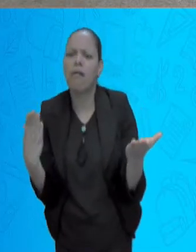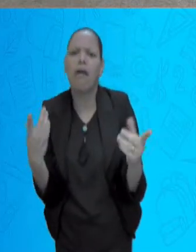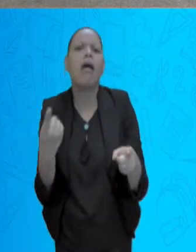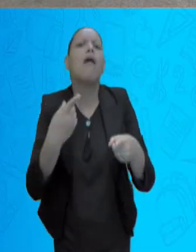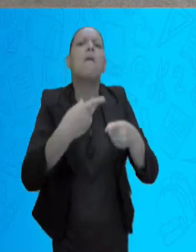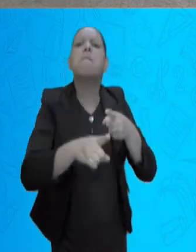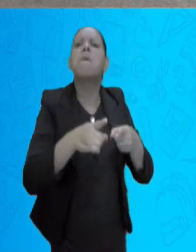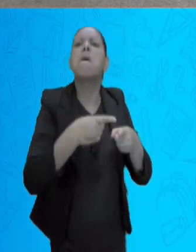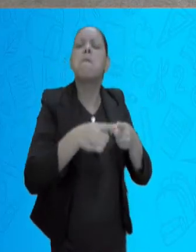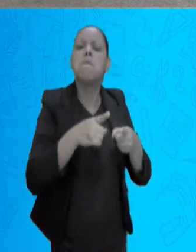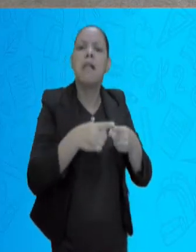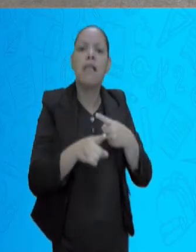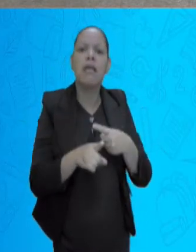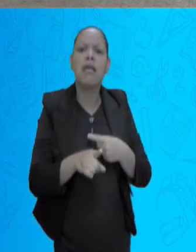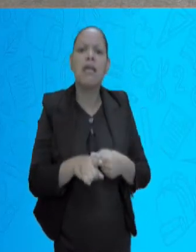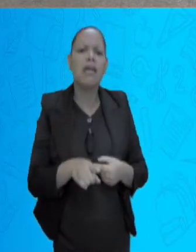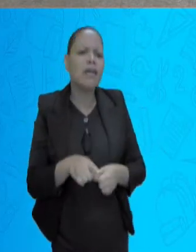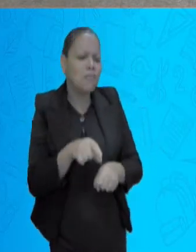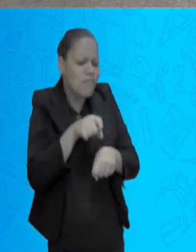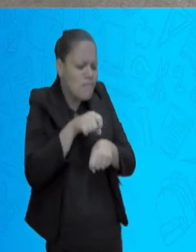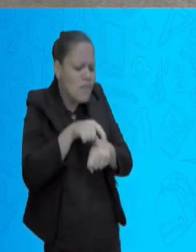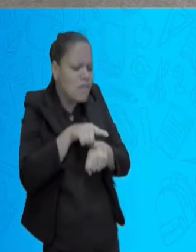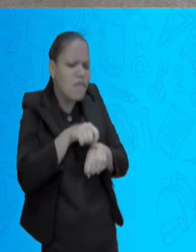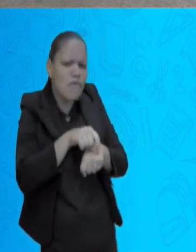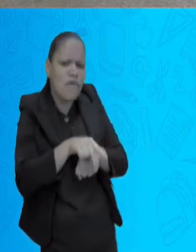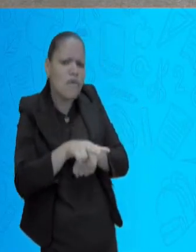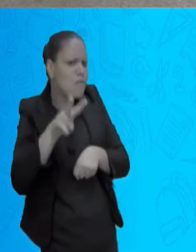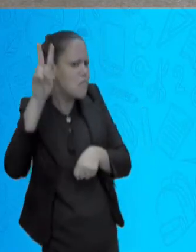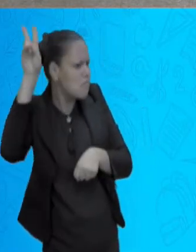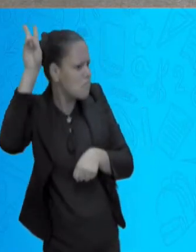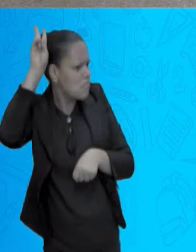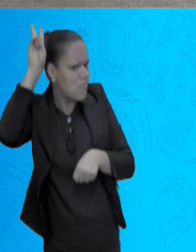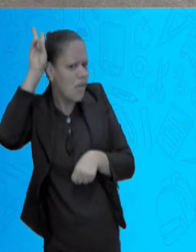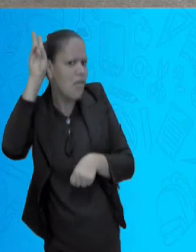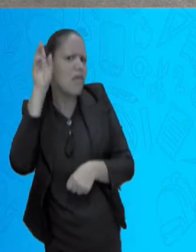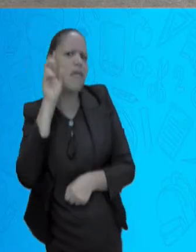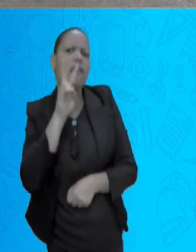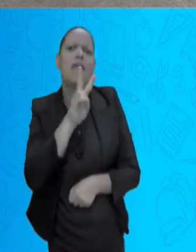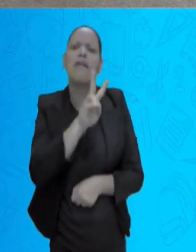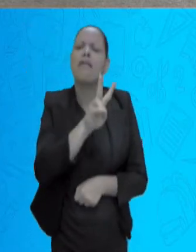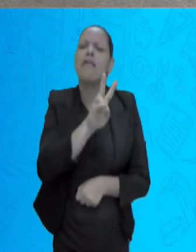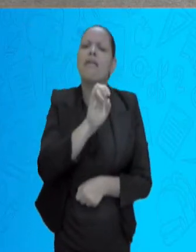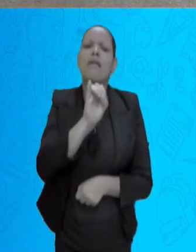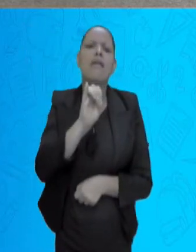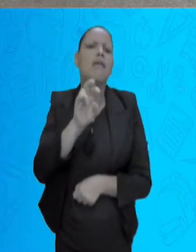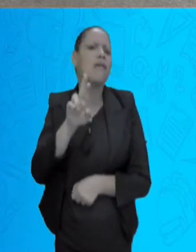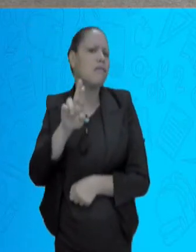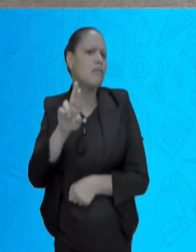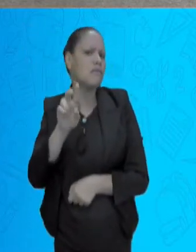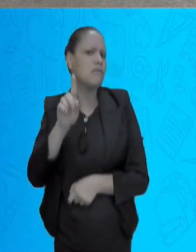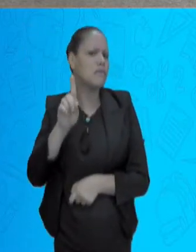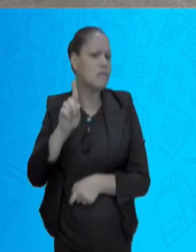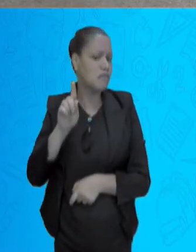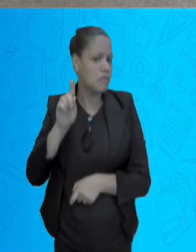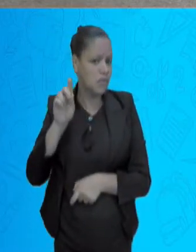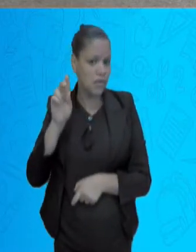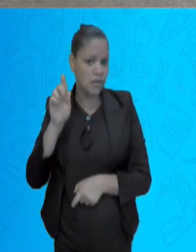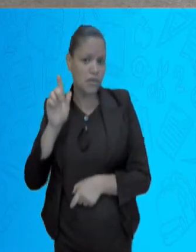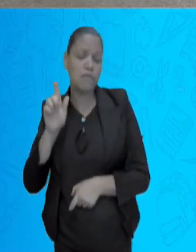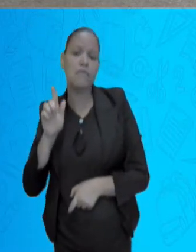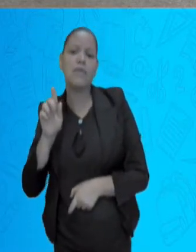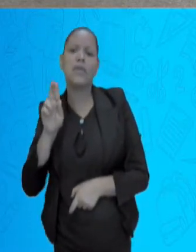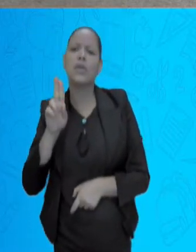problema da Virgulina e da Serafina? O novo formigueiro, aquele alagamento que